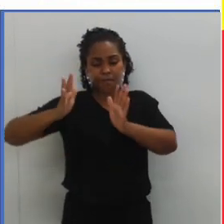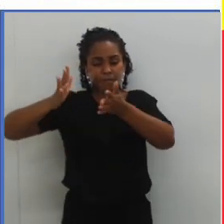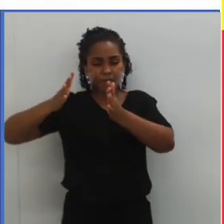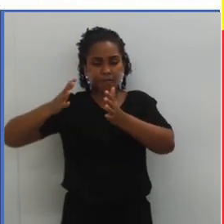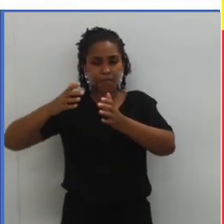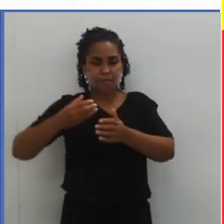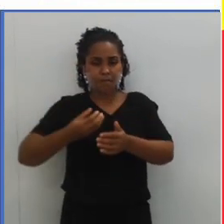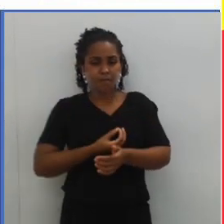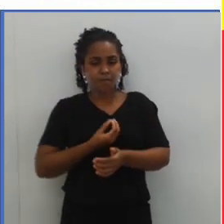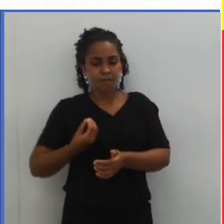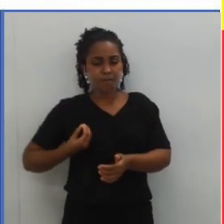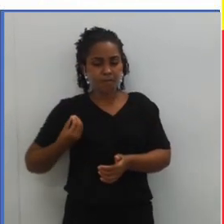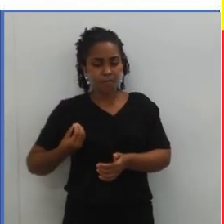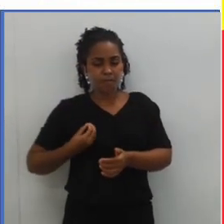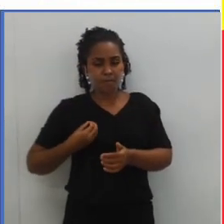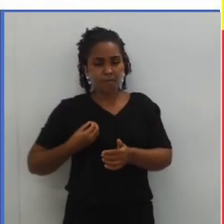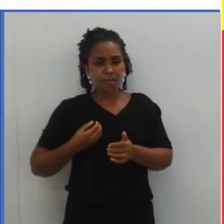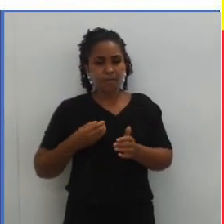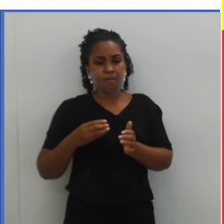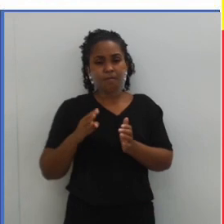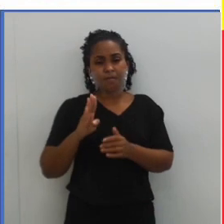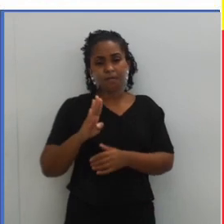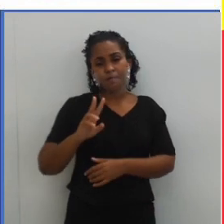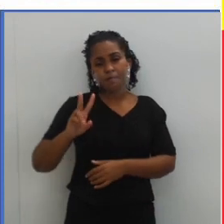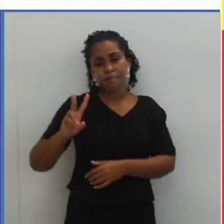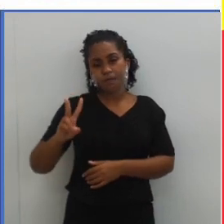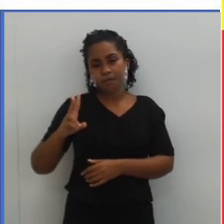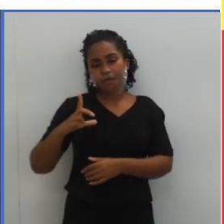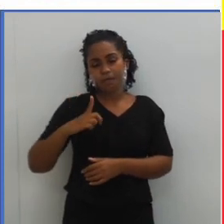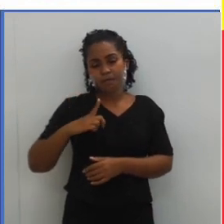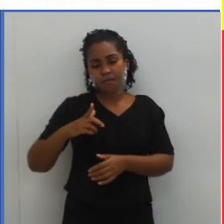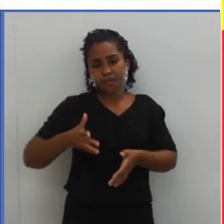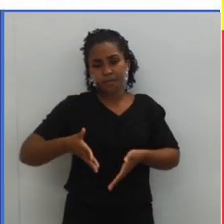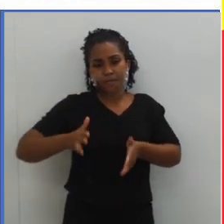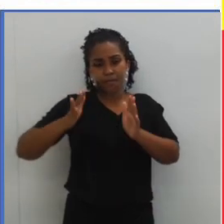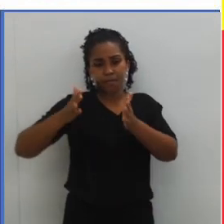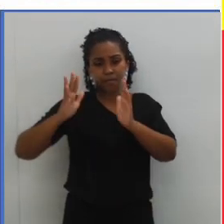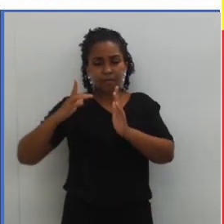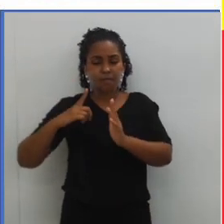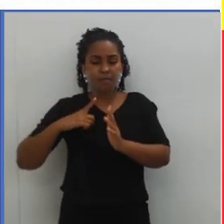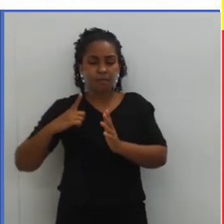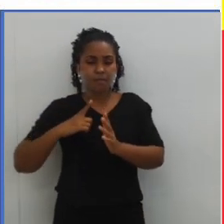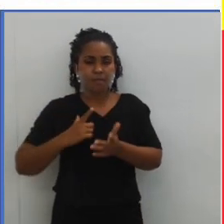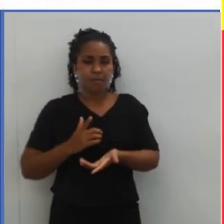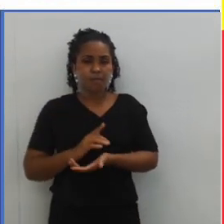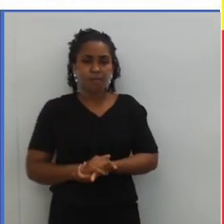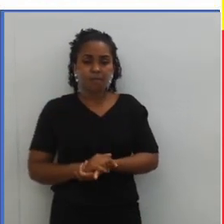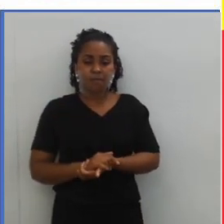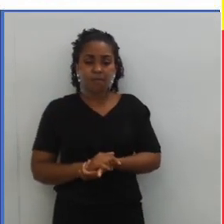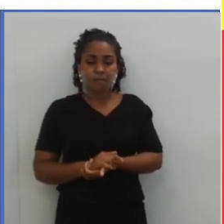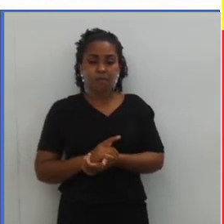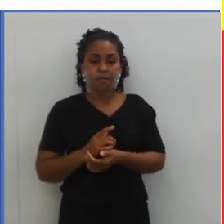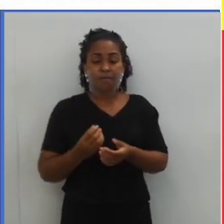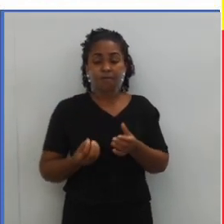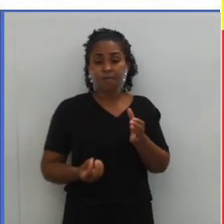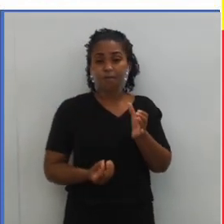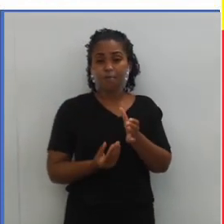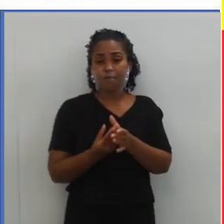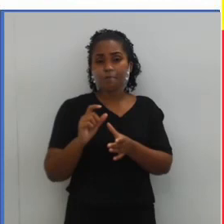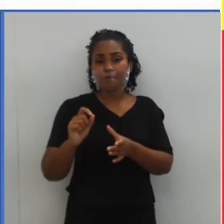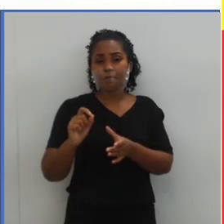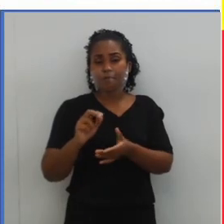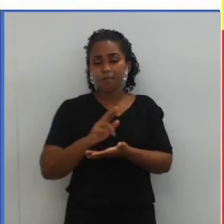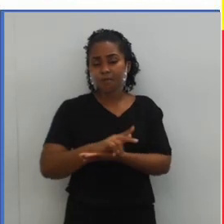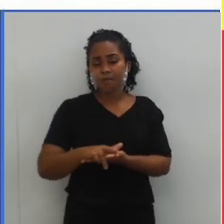né, no bairro de Boa Viagem, que uma construtora quer derrubar o prédio para